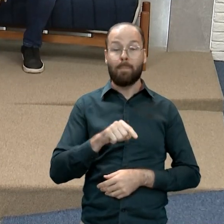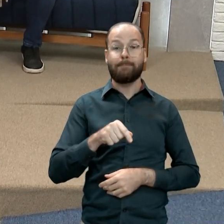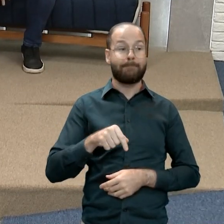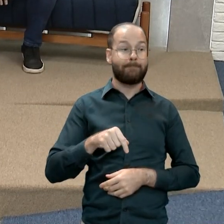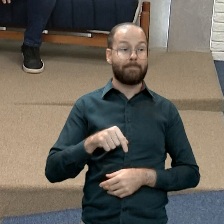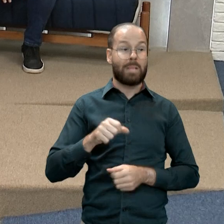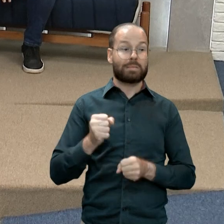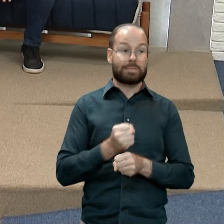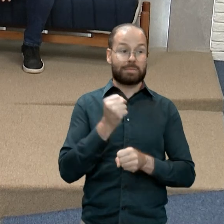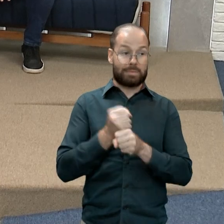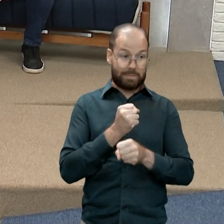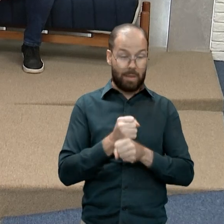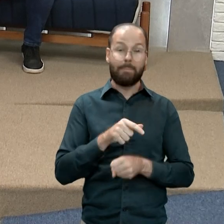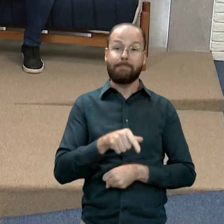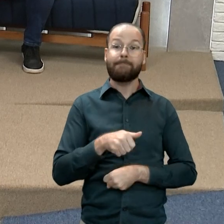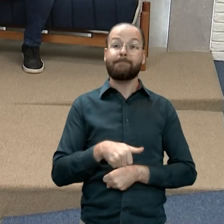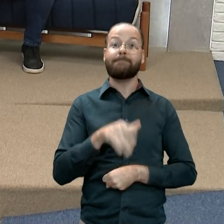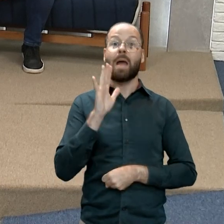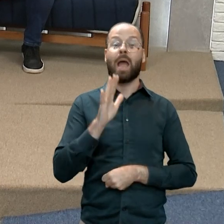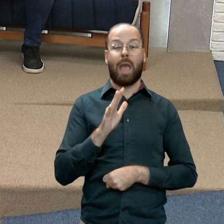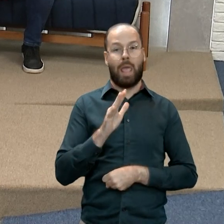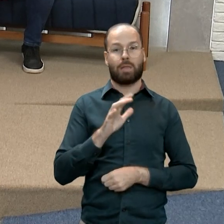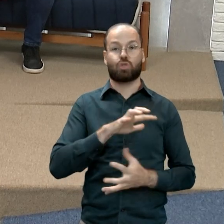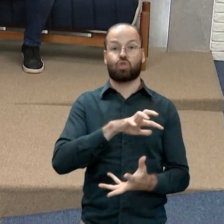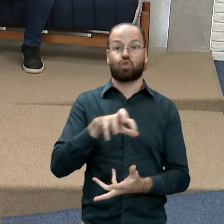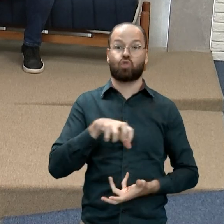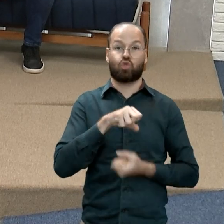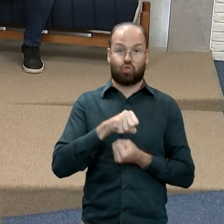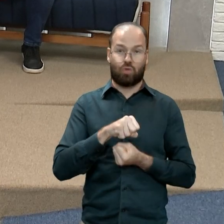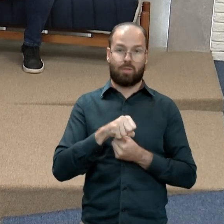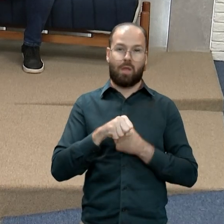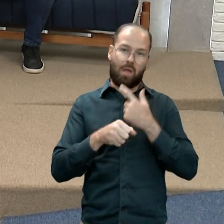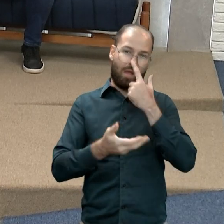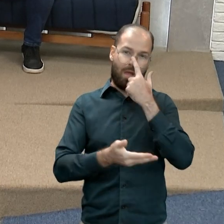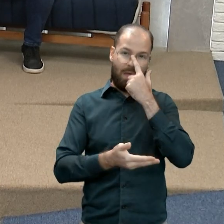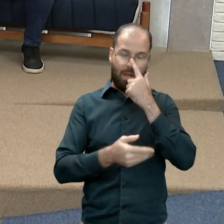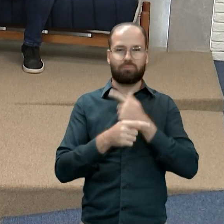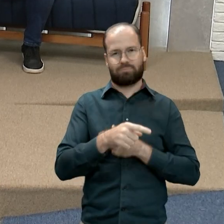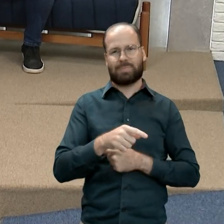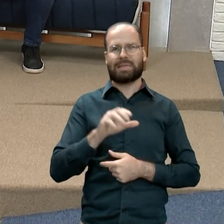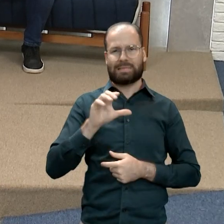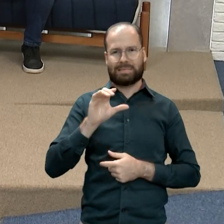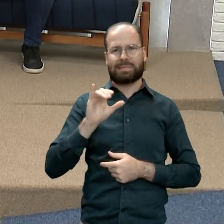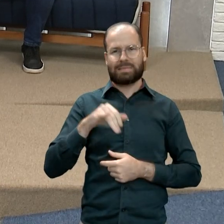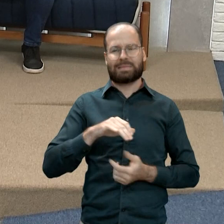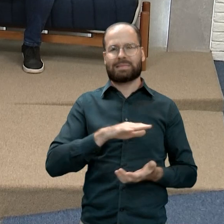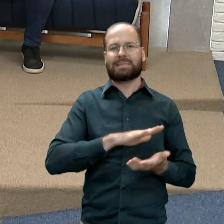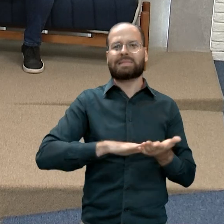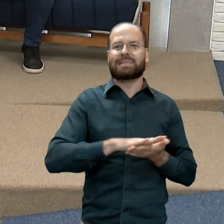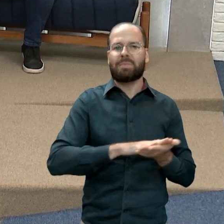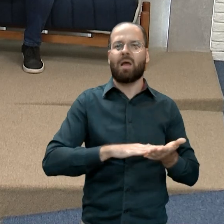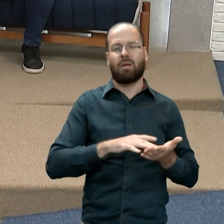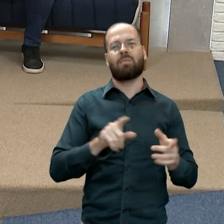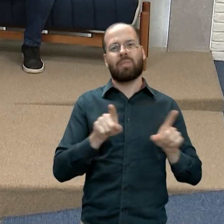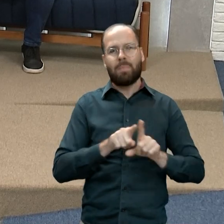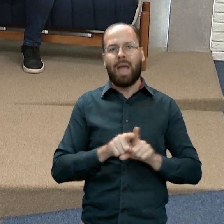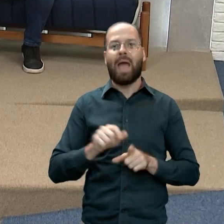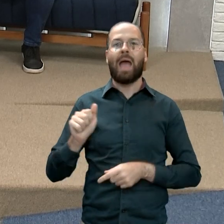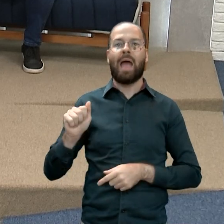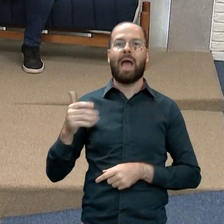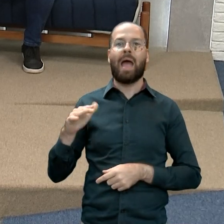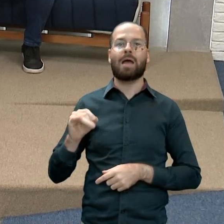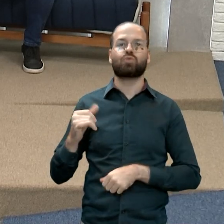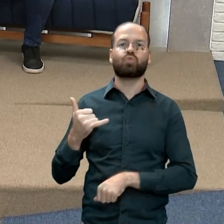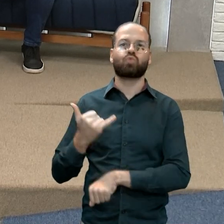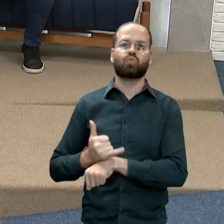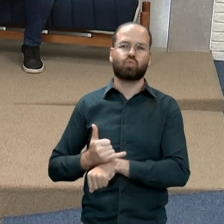sustentável, mais ecológico. O cimento não é ecológico por causa do clinker. Sempre foi um vilão. Como a produção do aço, ela impacta o meio